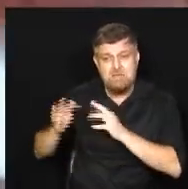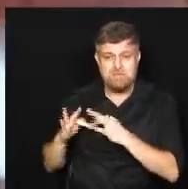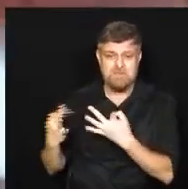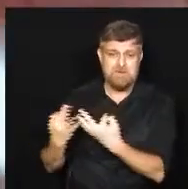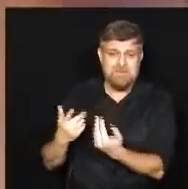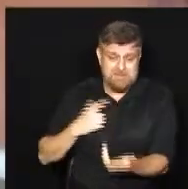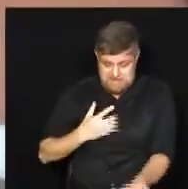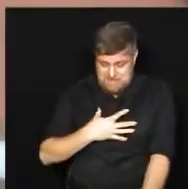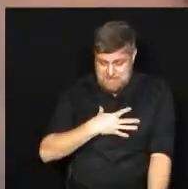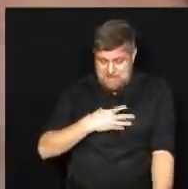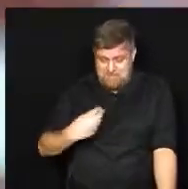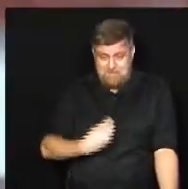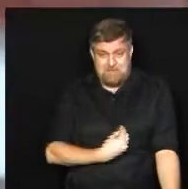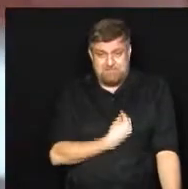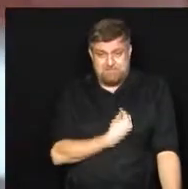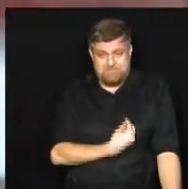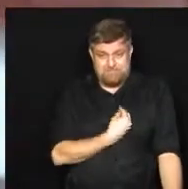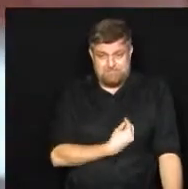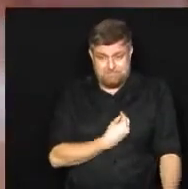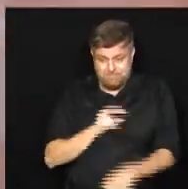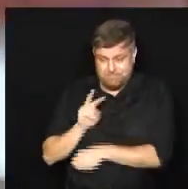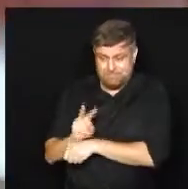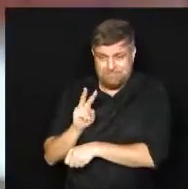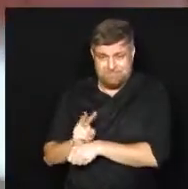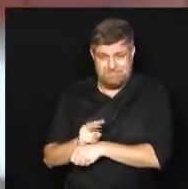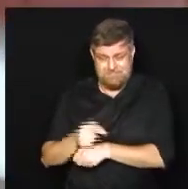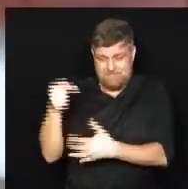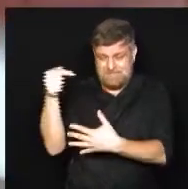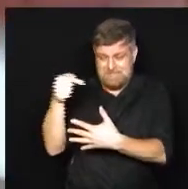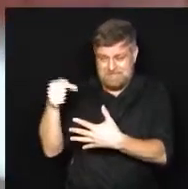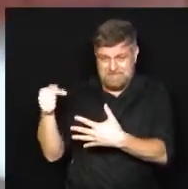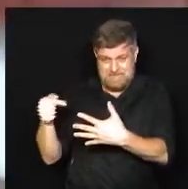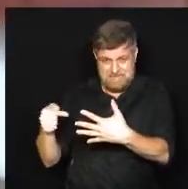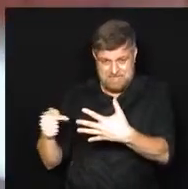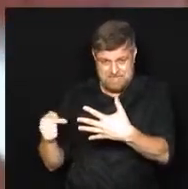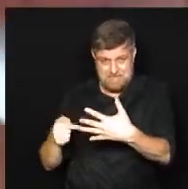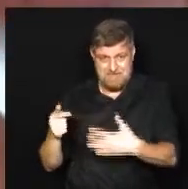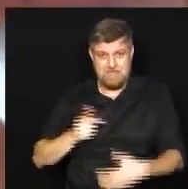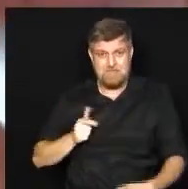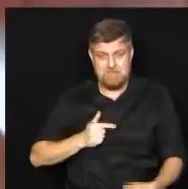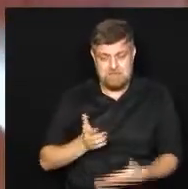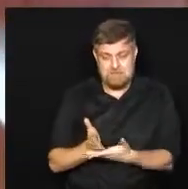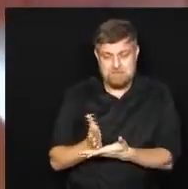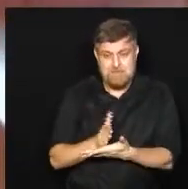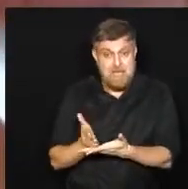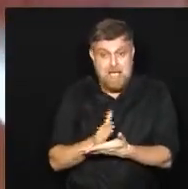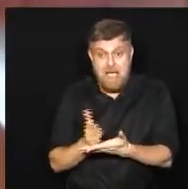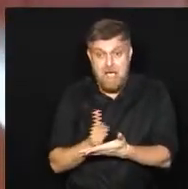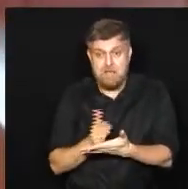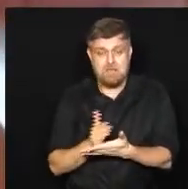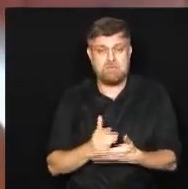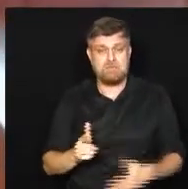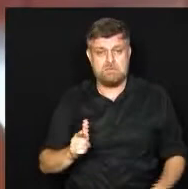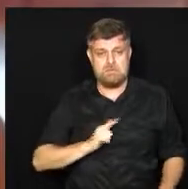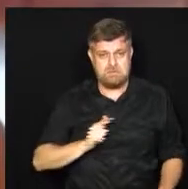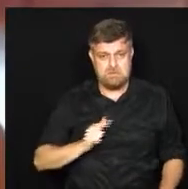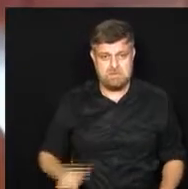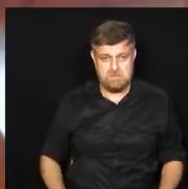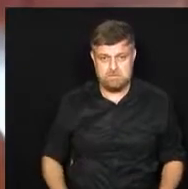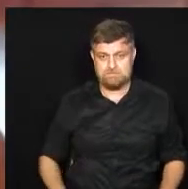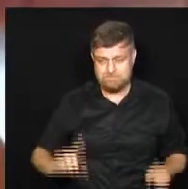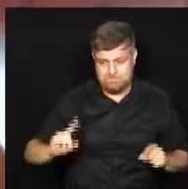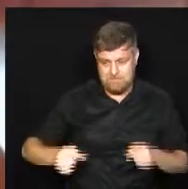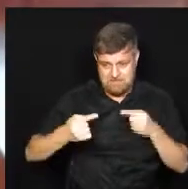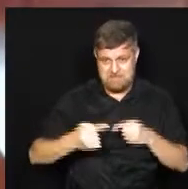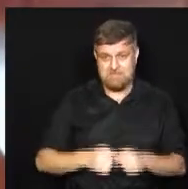de filhos, que tem uma série de especificidades, é importante essa competência híbrida. Esse é um dos grandes desafios da implementação da Lei